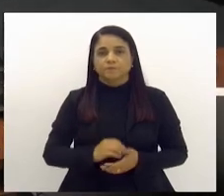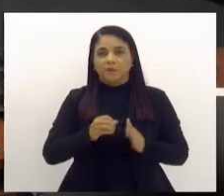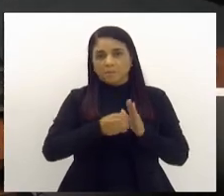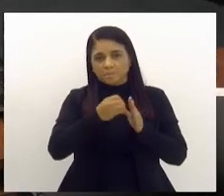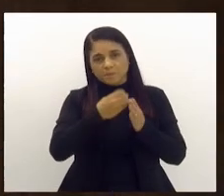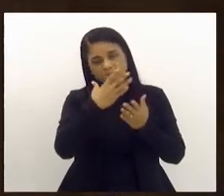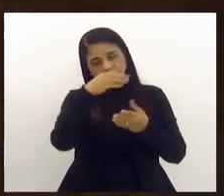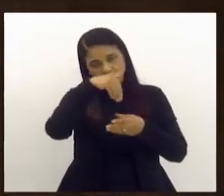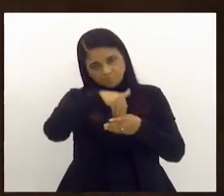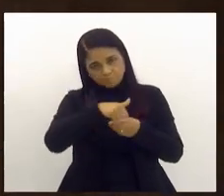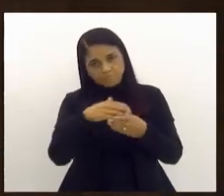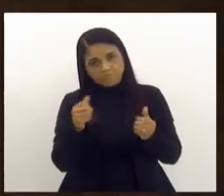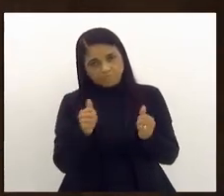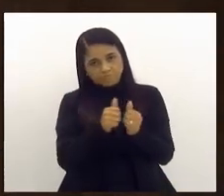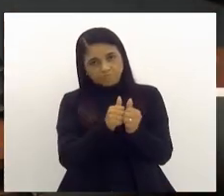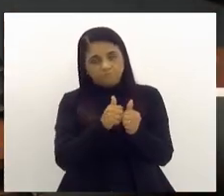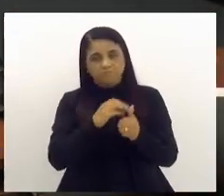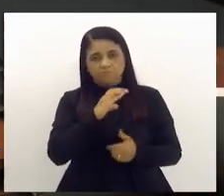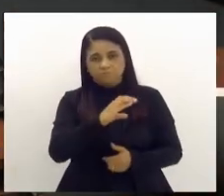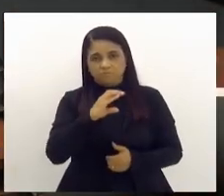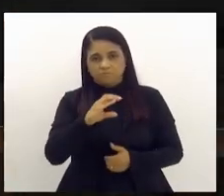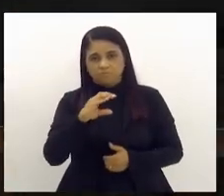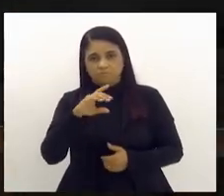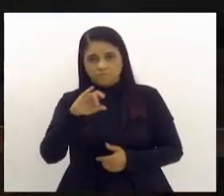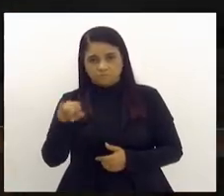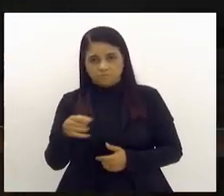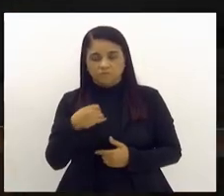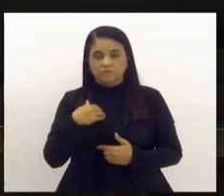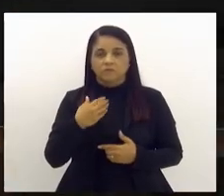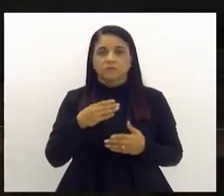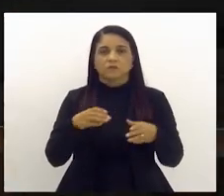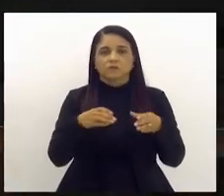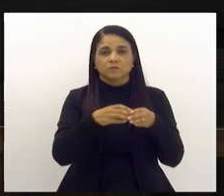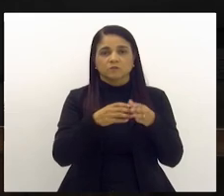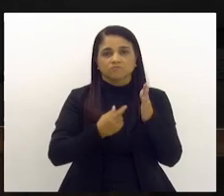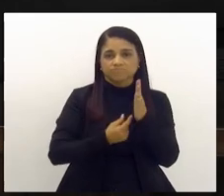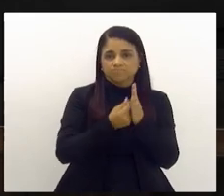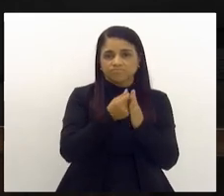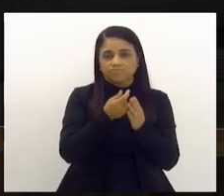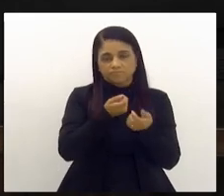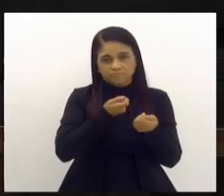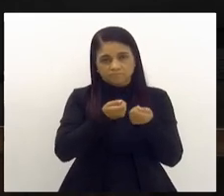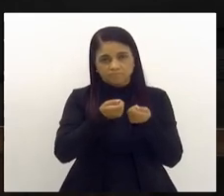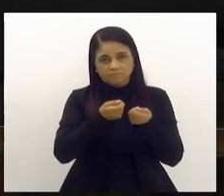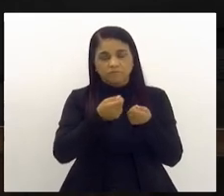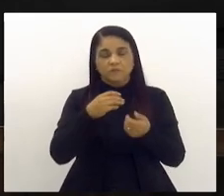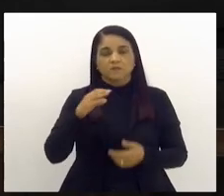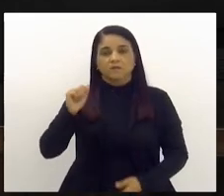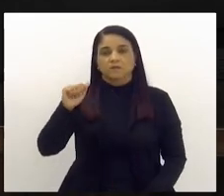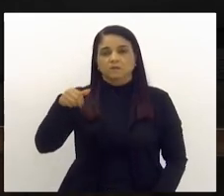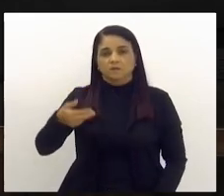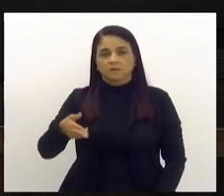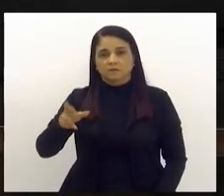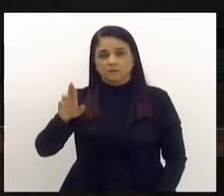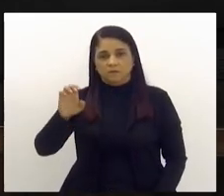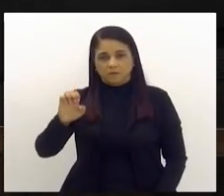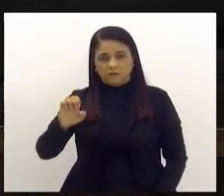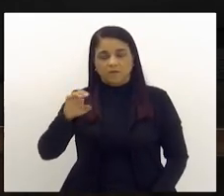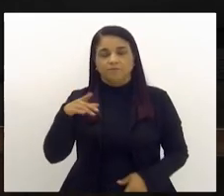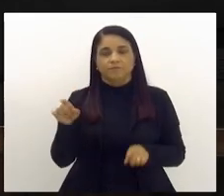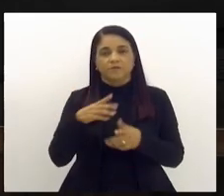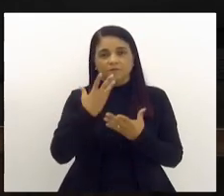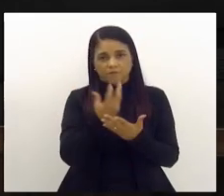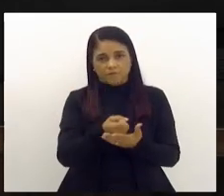Parecer favorável com a CCJ, presidente. Muito obrigado. Pela Comissão de Orçamento e Finanças, nosso presidente, deputado André Corrêa. Favorável. Muito